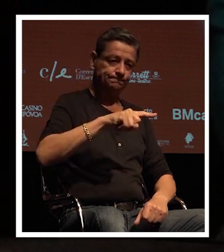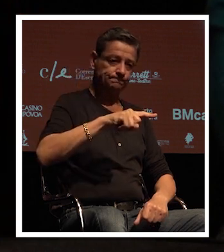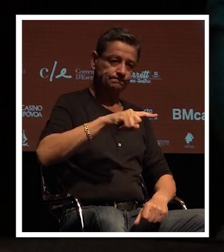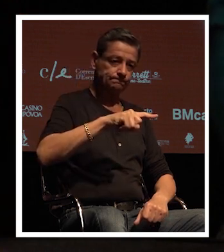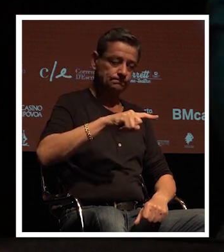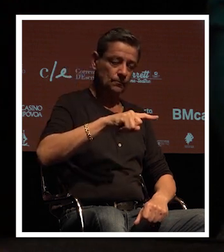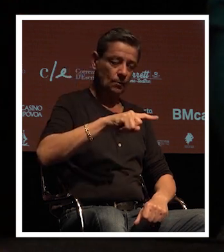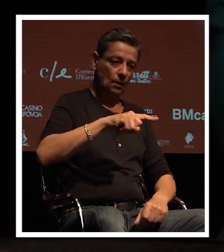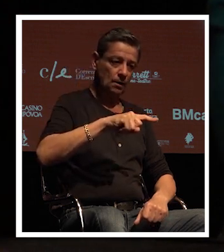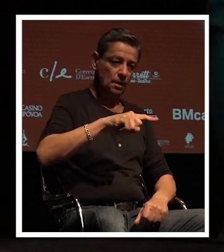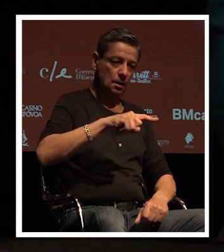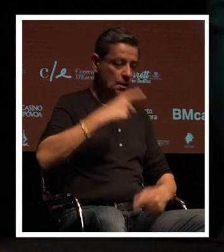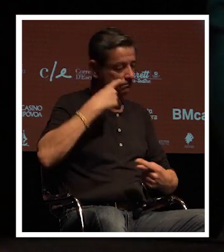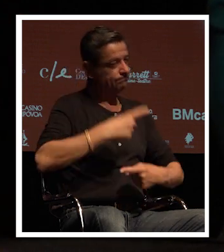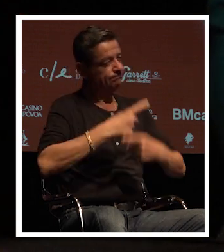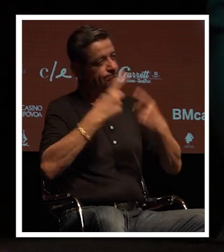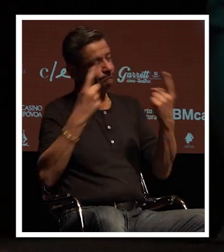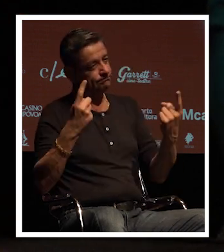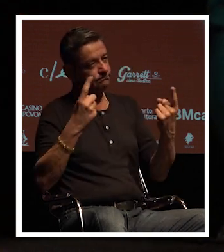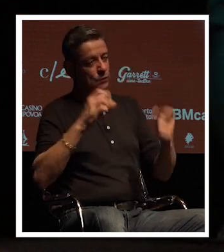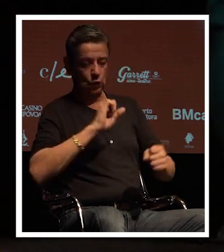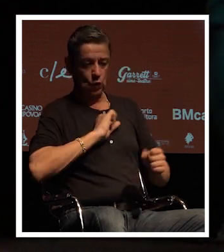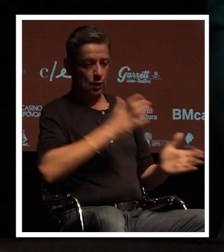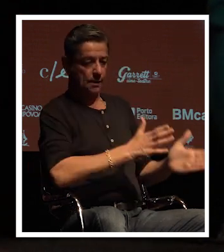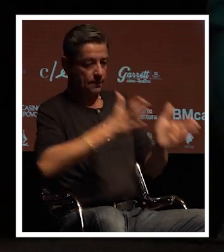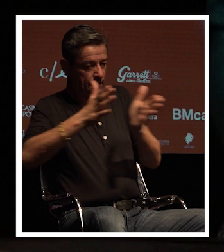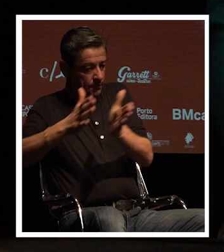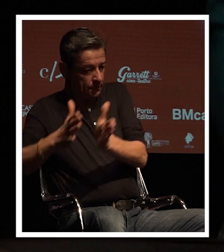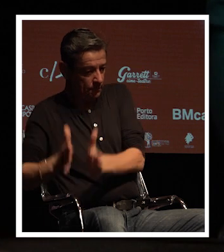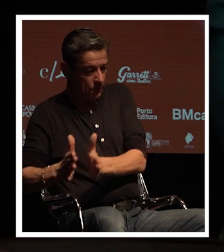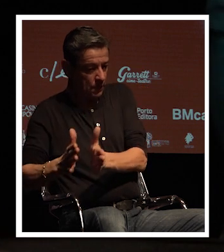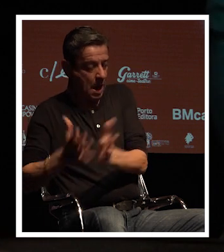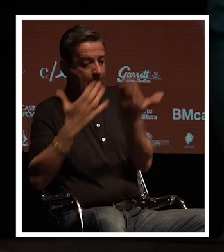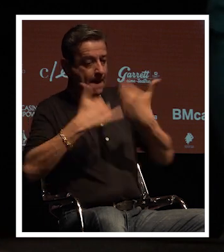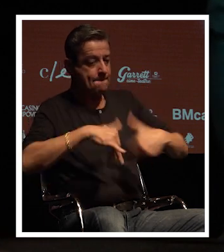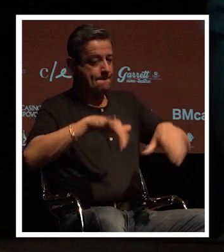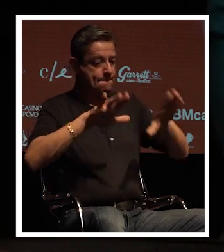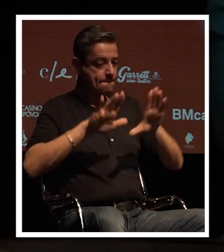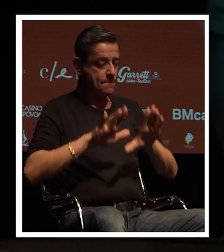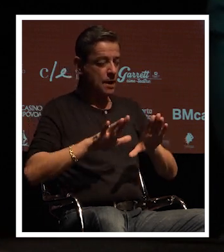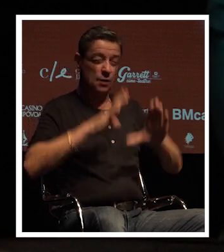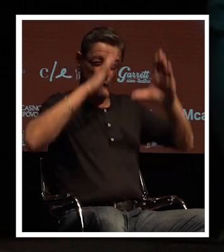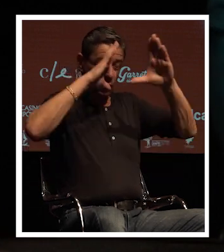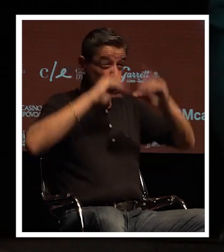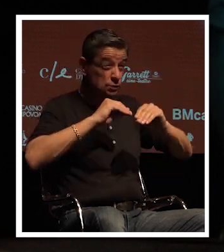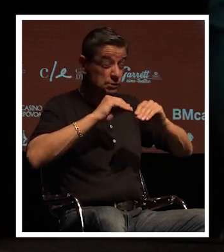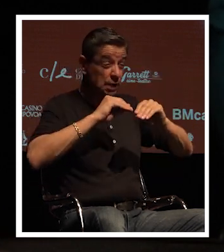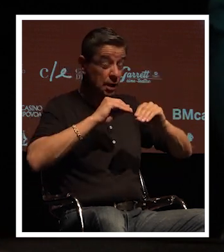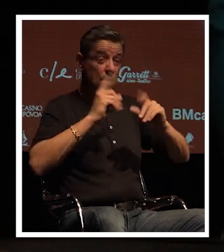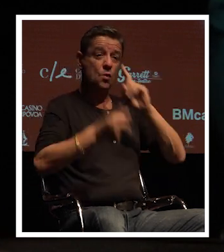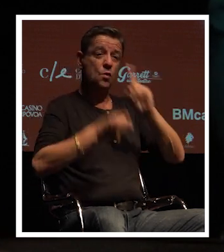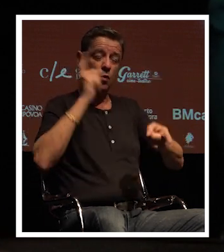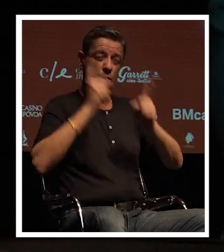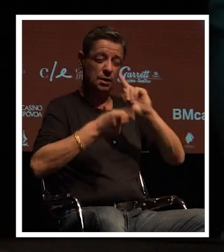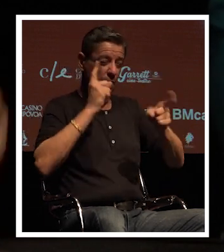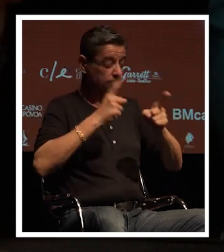slogan noar da nossa grande passiona mas que que não sei eu não sei se teria a noção de que esse